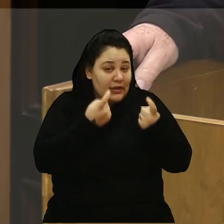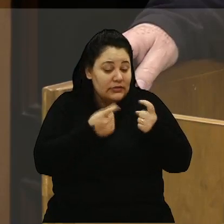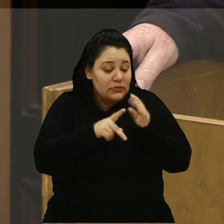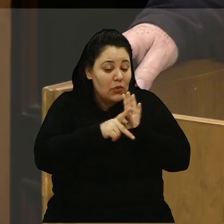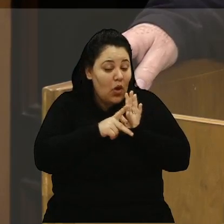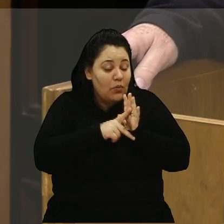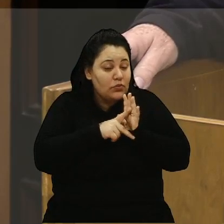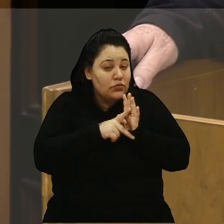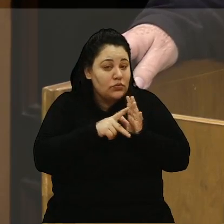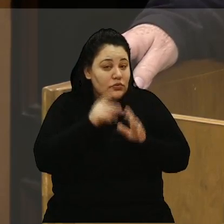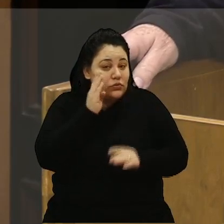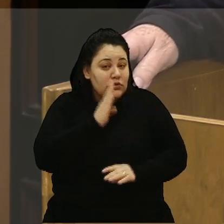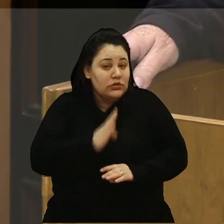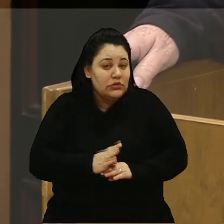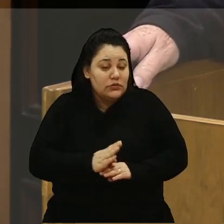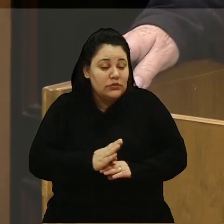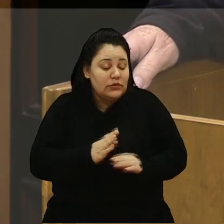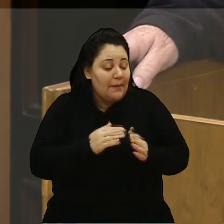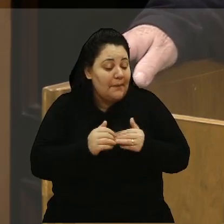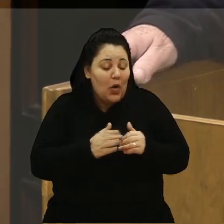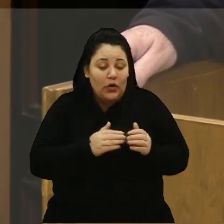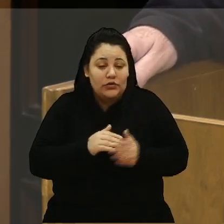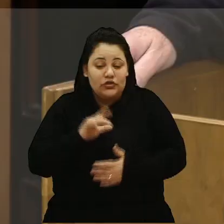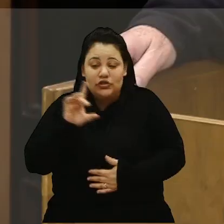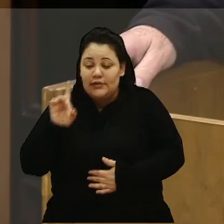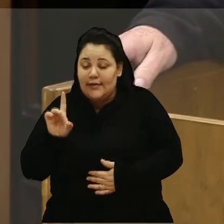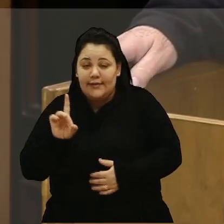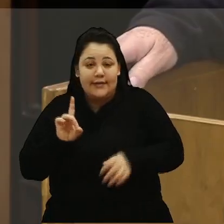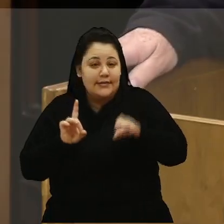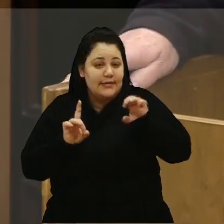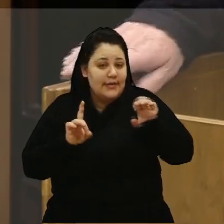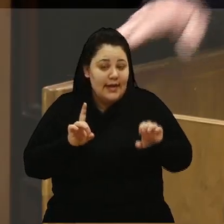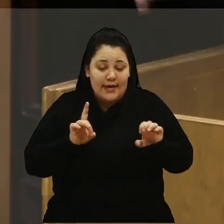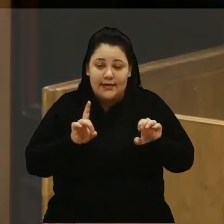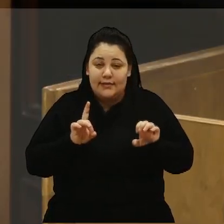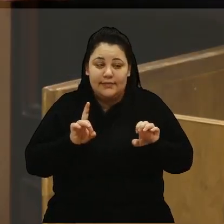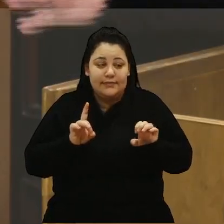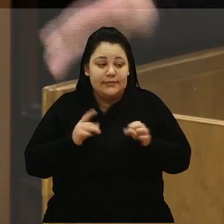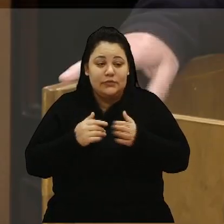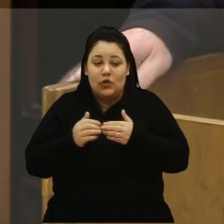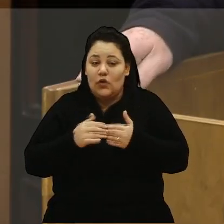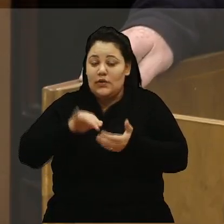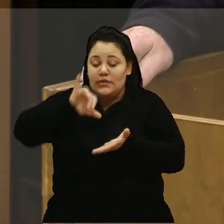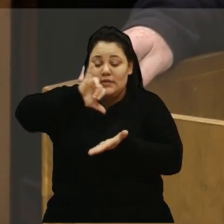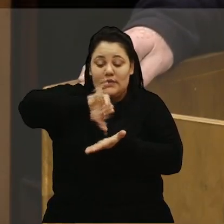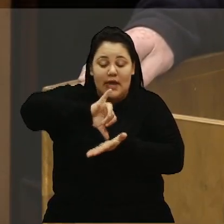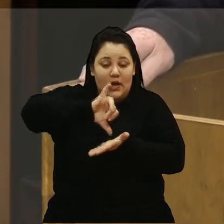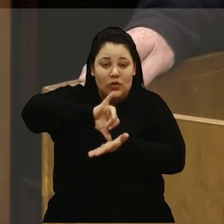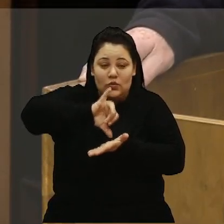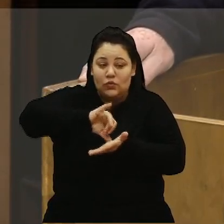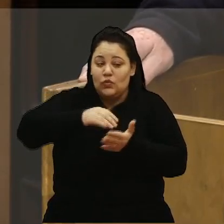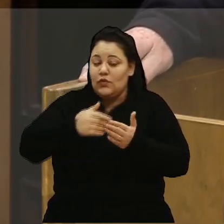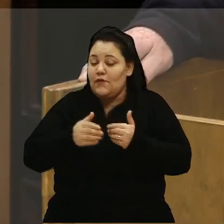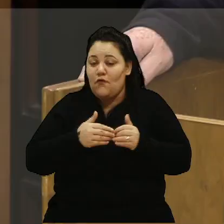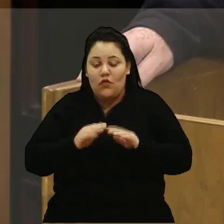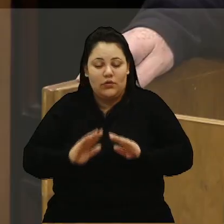país. Sejam de direita, sejam de esquerda, sejam de centro, sejam o que